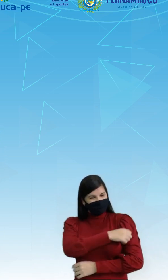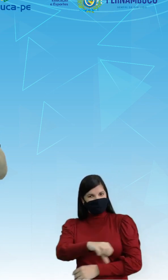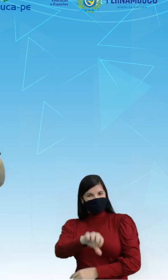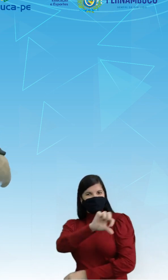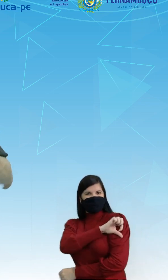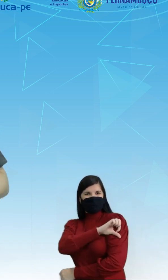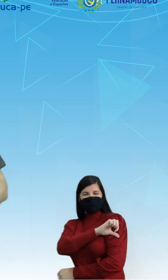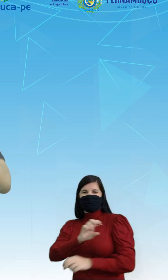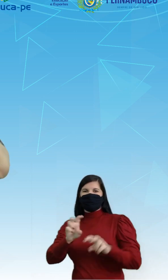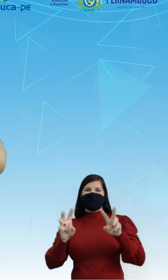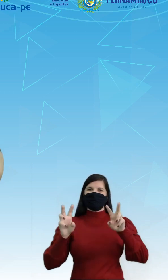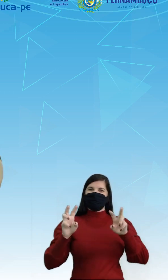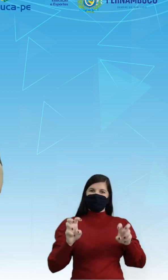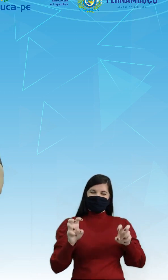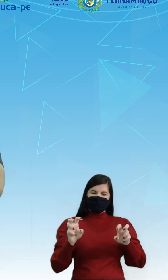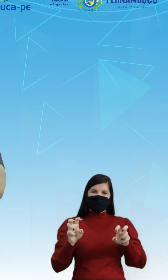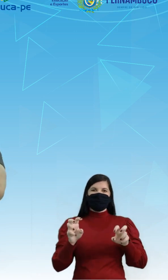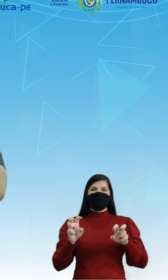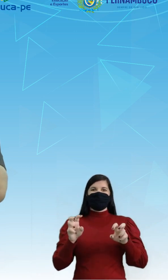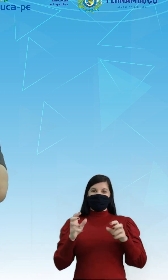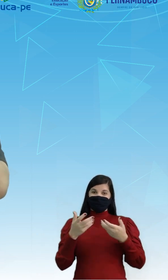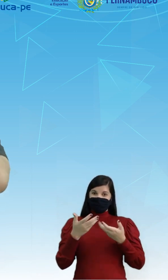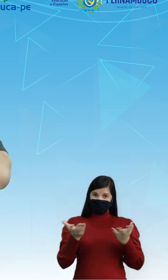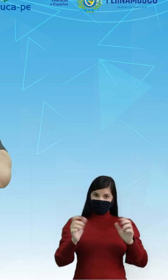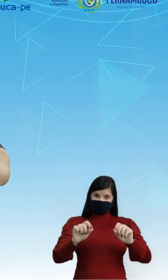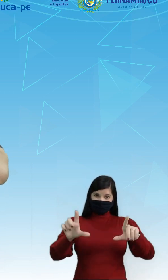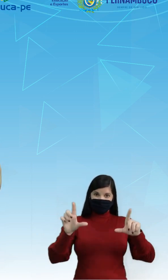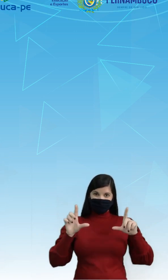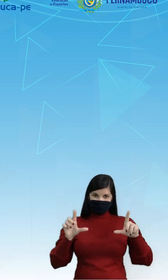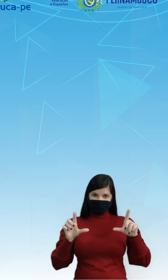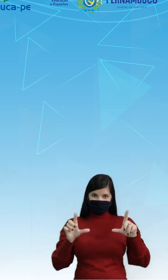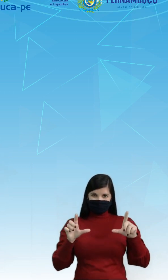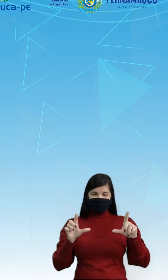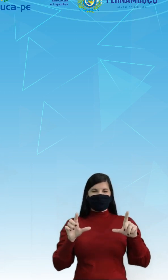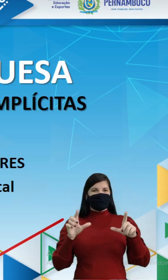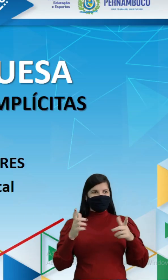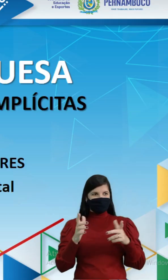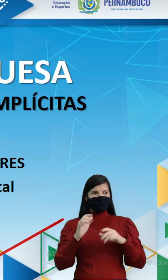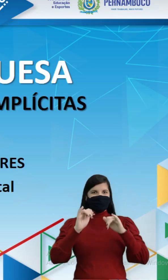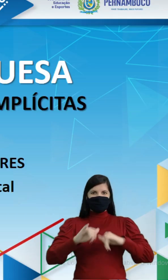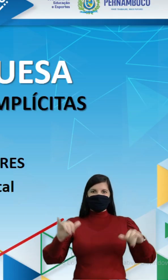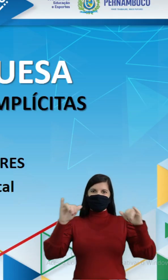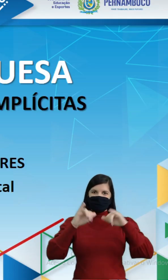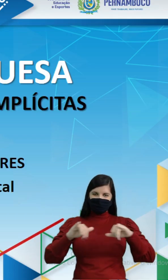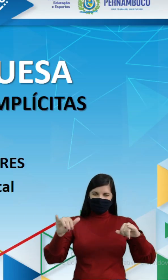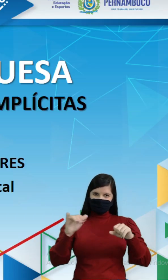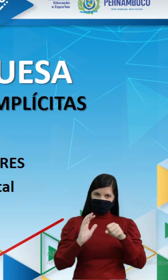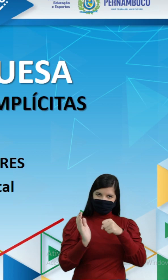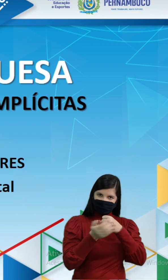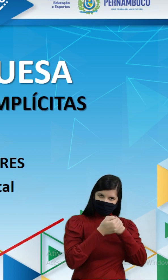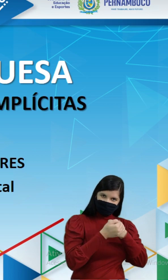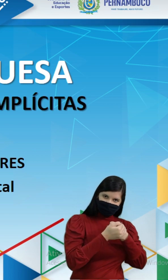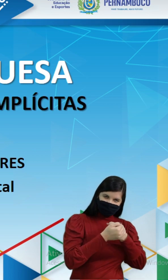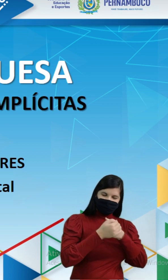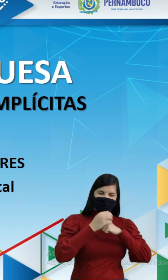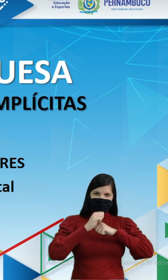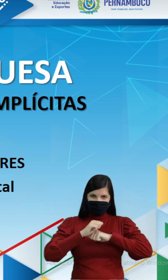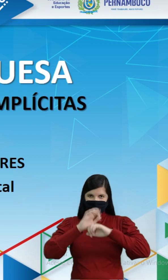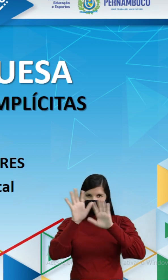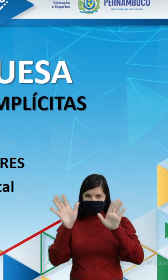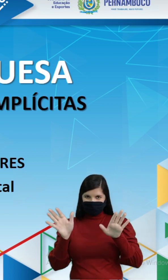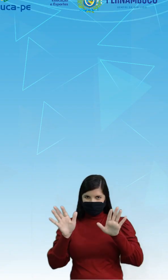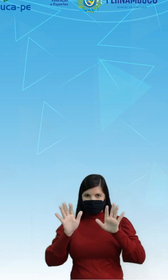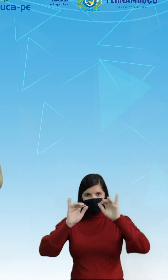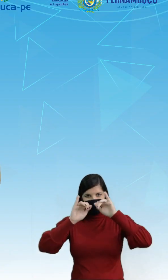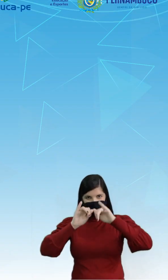ano, o assunto, como há na tela, podemos ver, informações explícitas e implícitas.